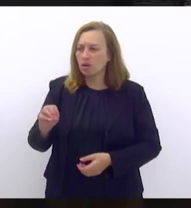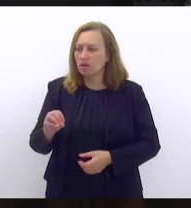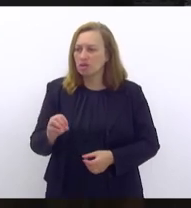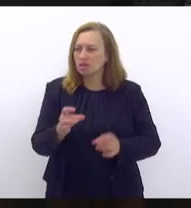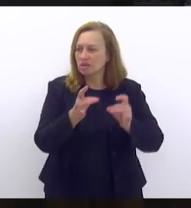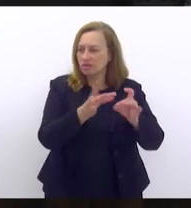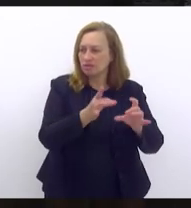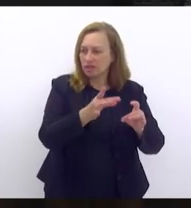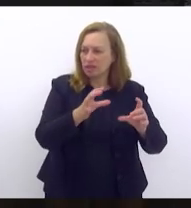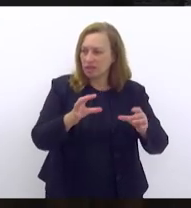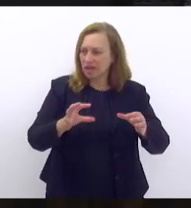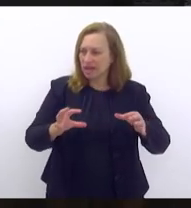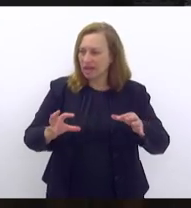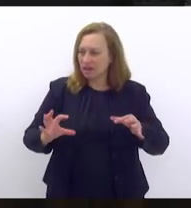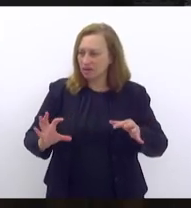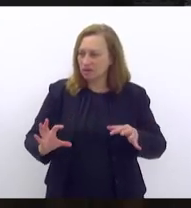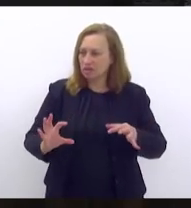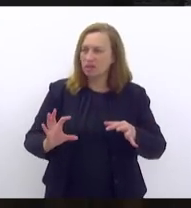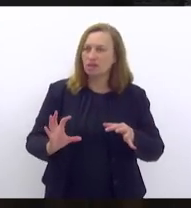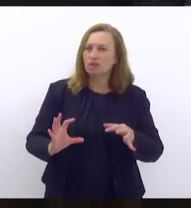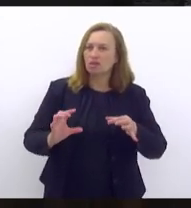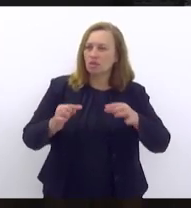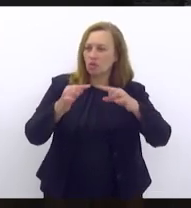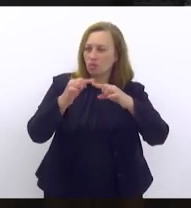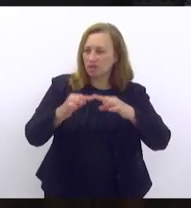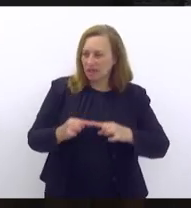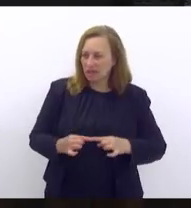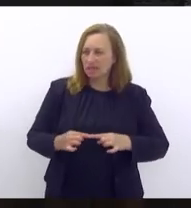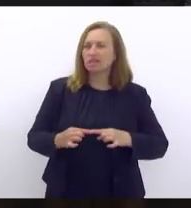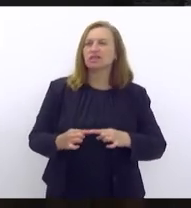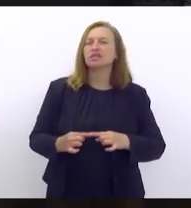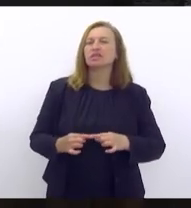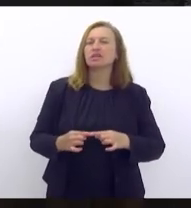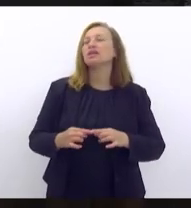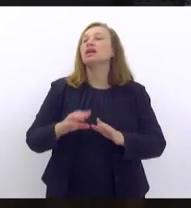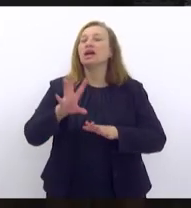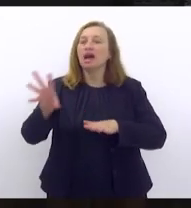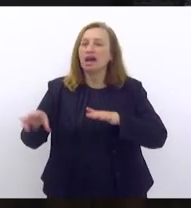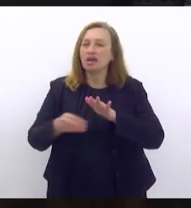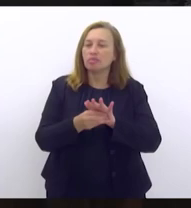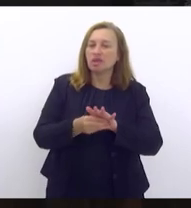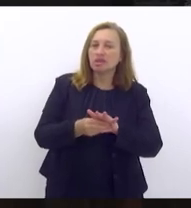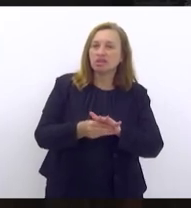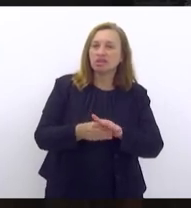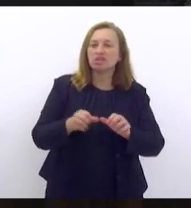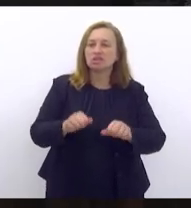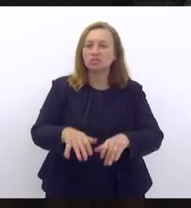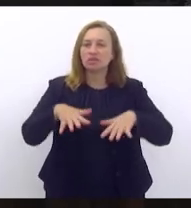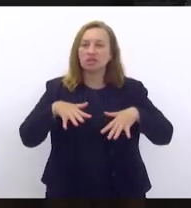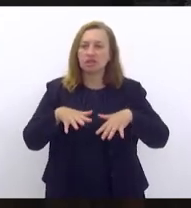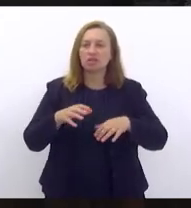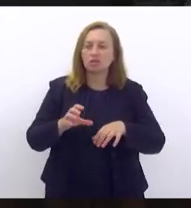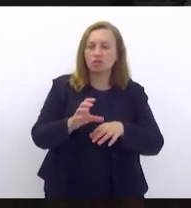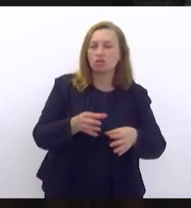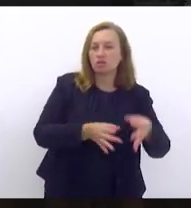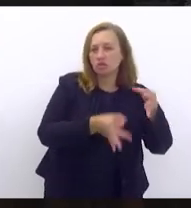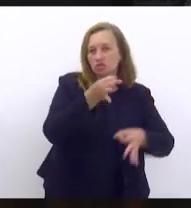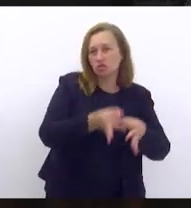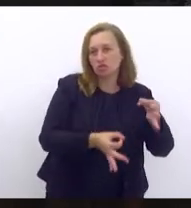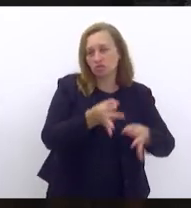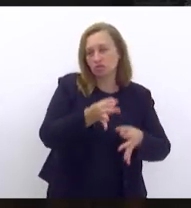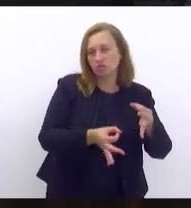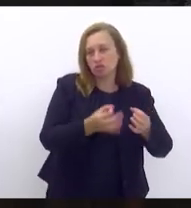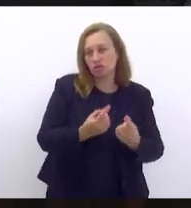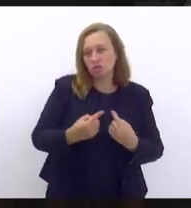e dá outras providências. Pareceres à emenda de plenário das comissões Constituição e Justiça, contrário.